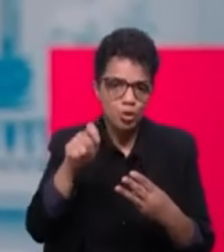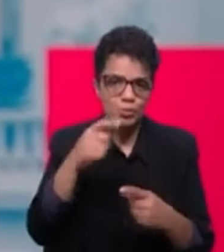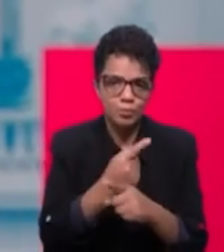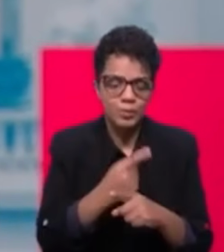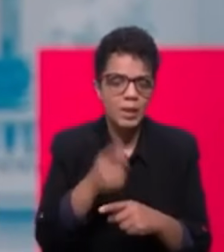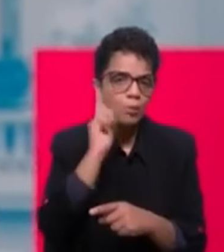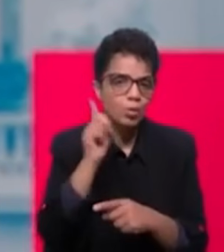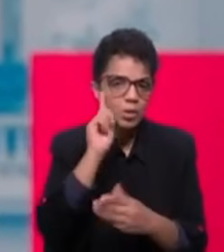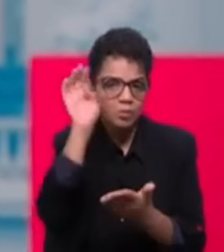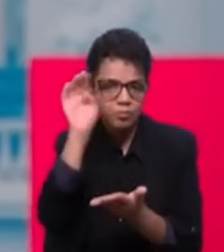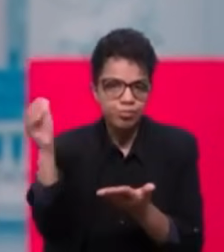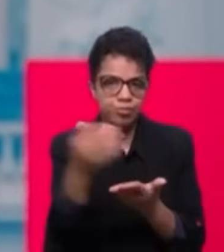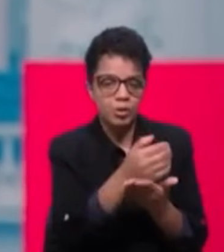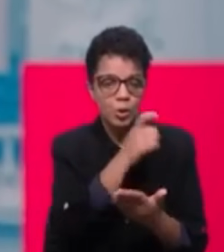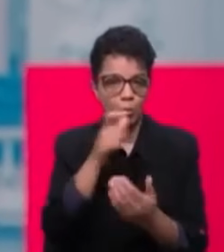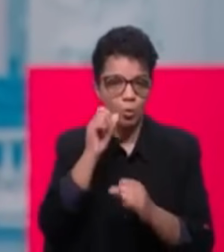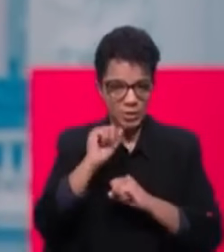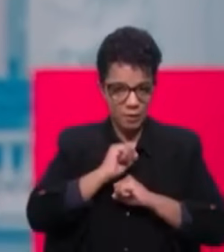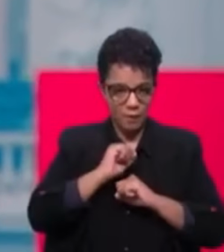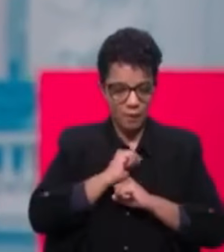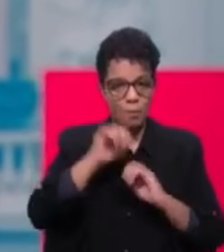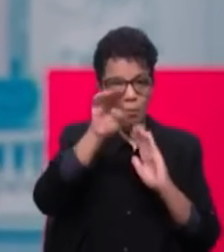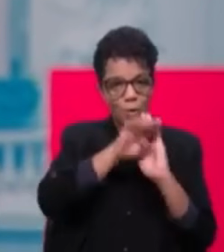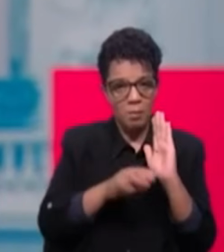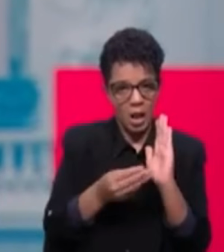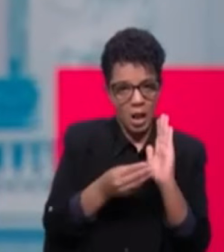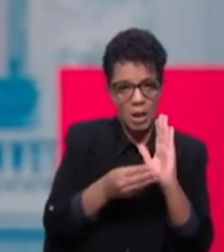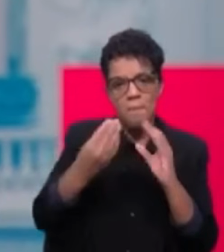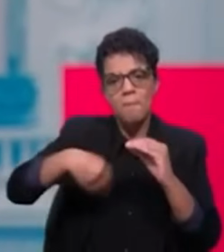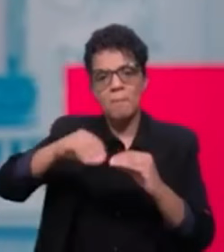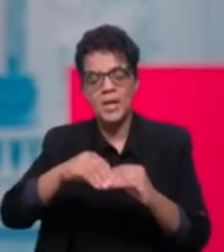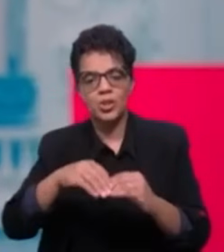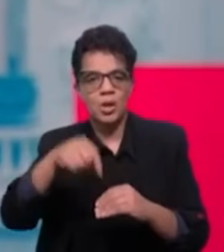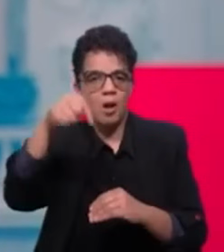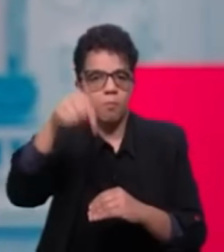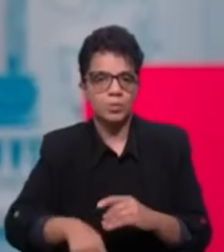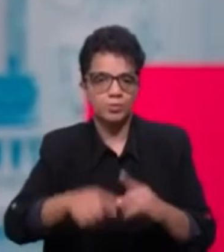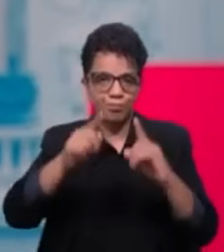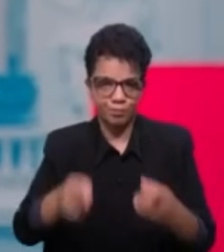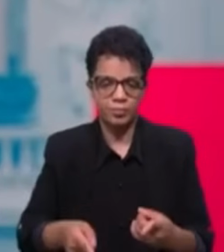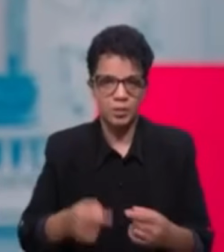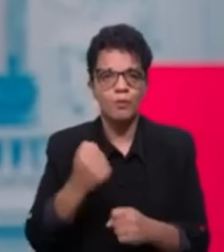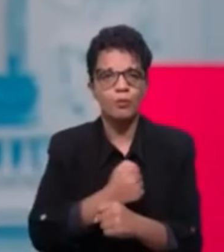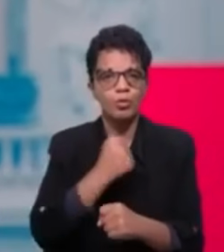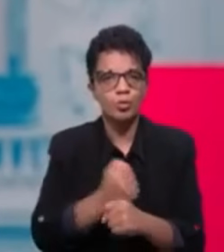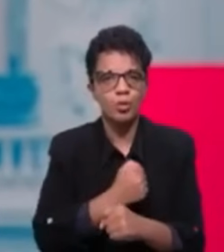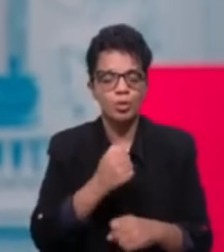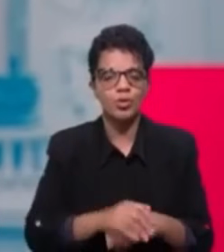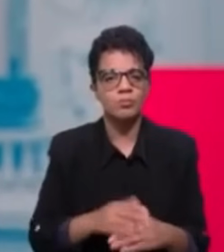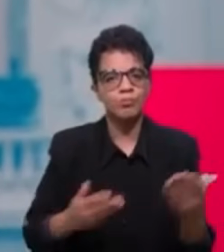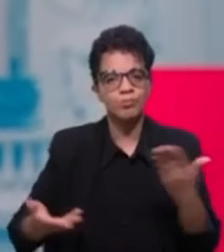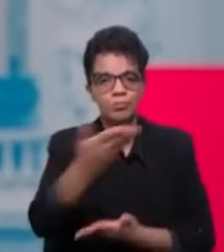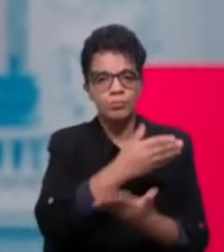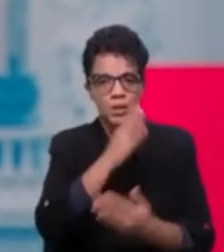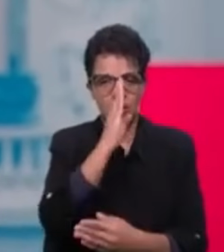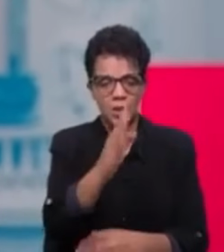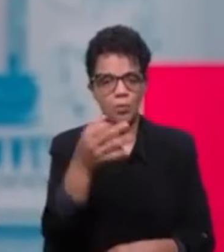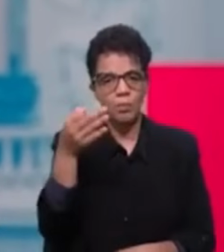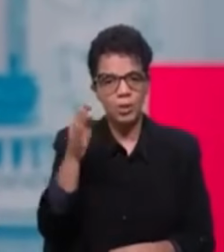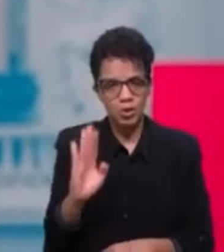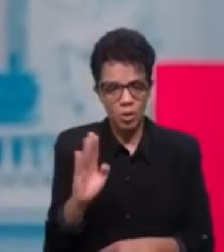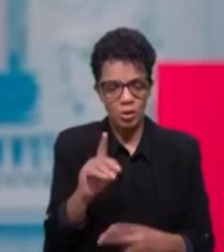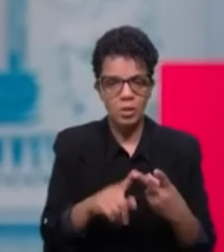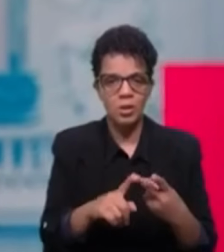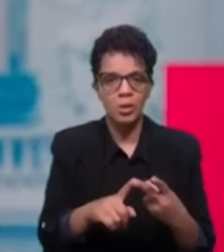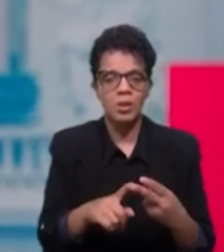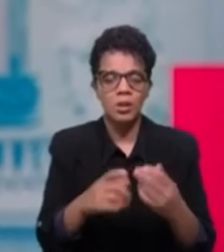ouvir e portanto o meu compromisso para além de tudo aquilo que está no programa é poder at imediato a iniciarmos funções ter um diálogo direto com a polícia judiciária com